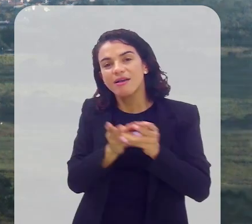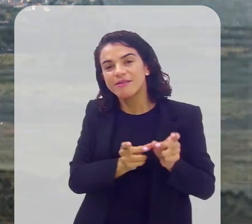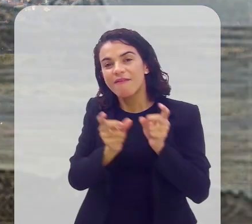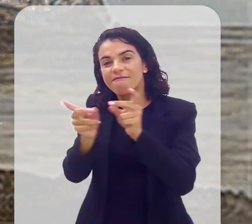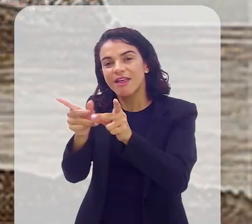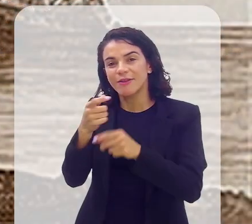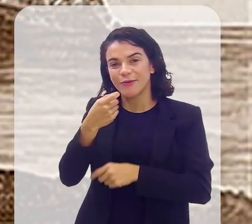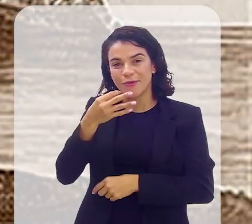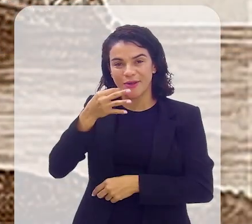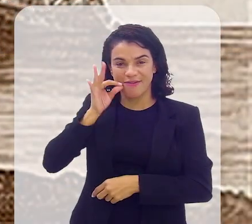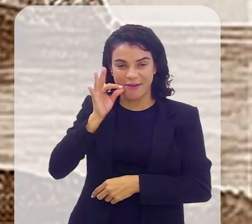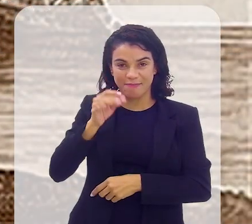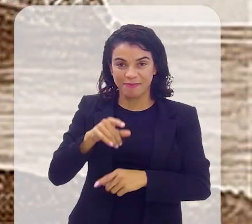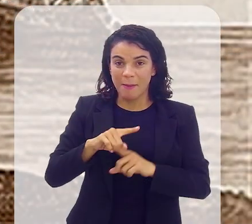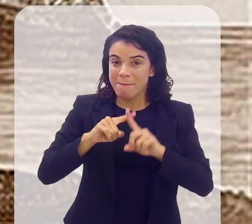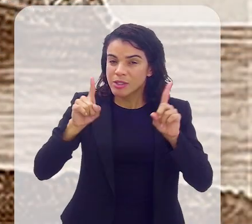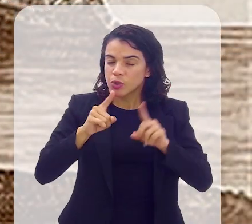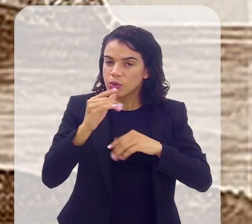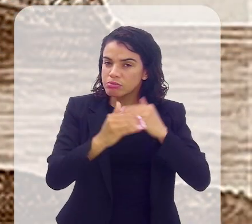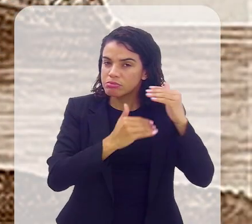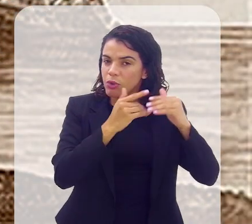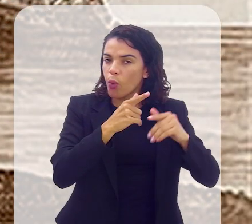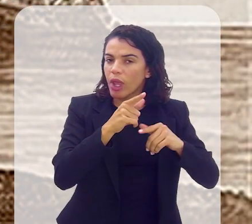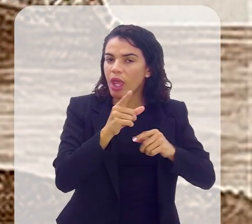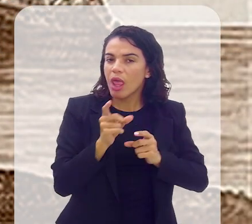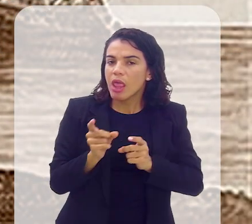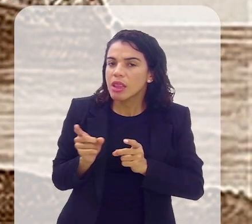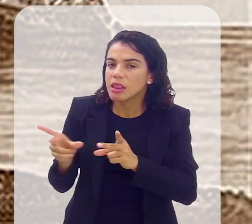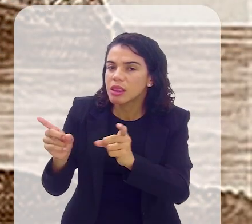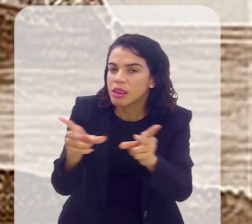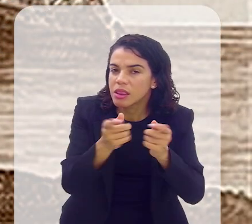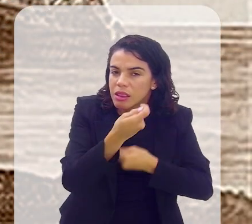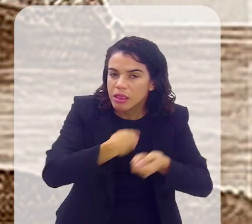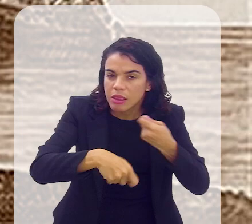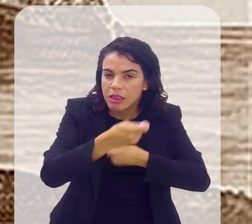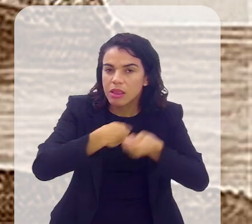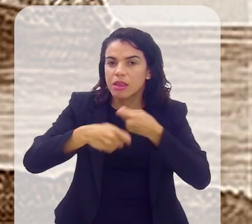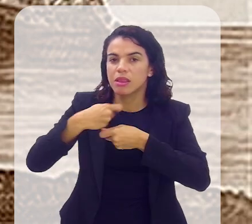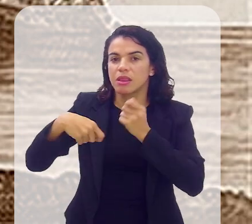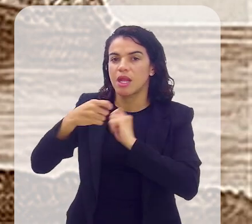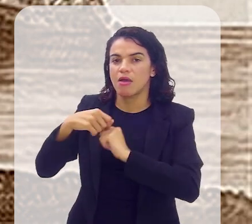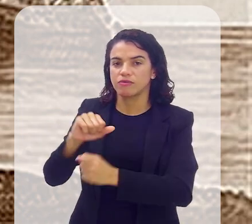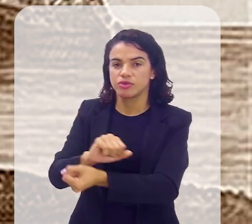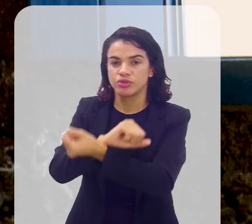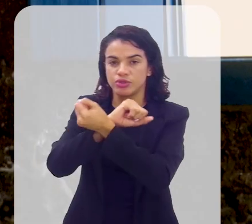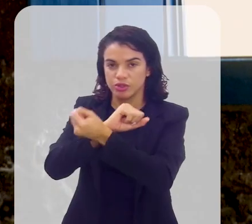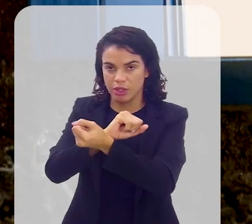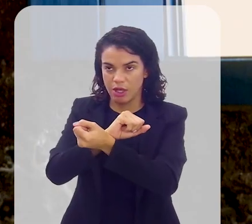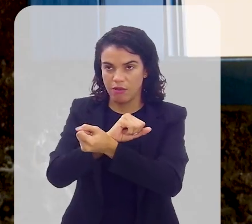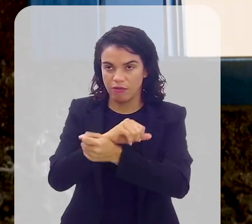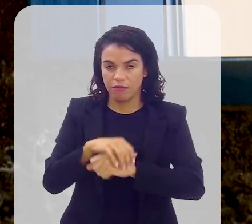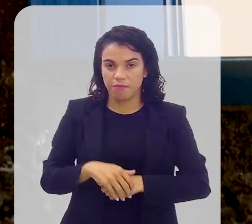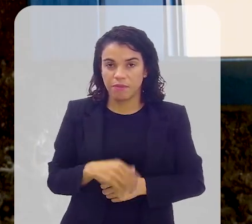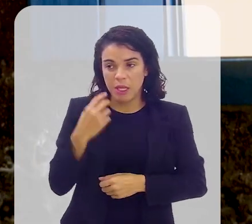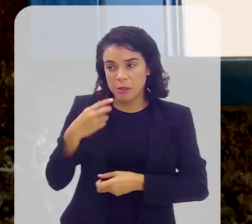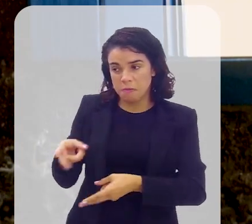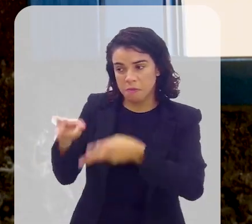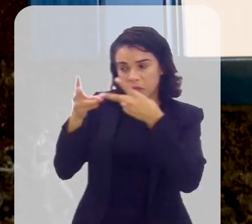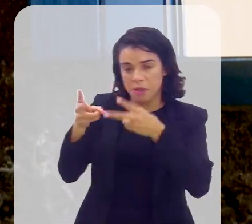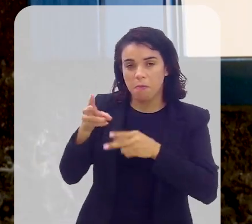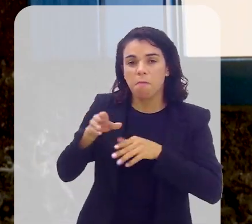café. Mas outra atividade importante para a economia foi o desumano tráfico de escravos. Nós costumamos